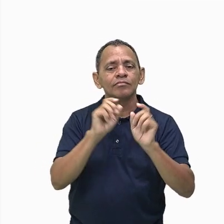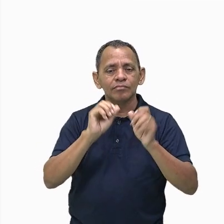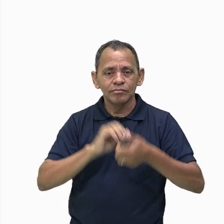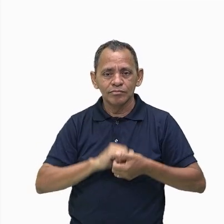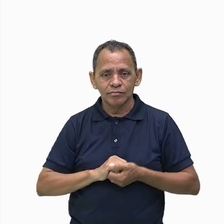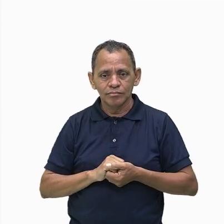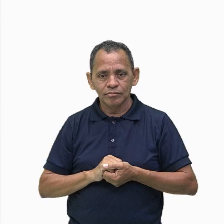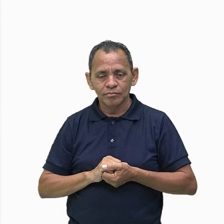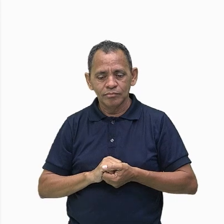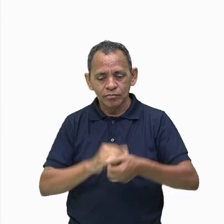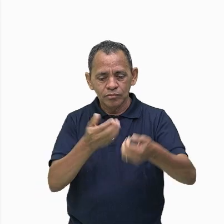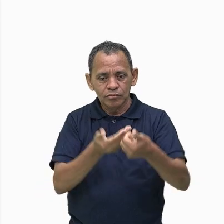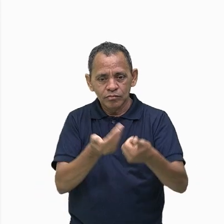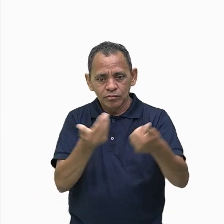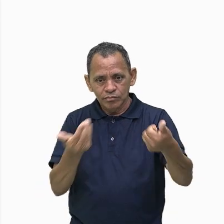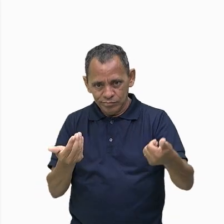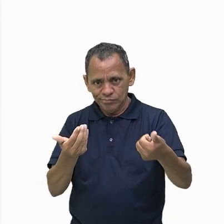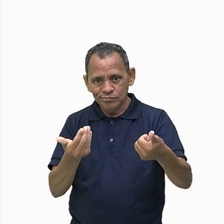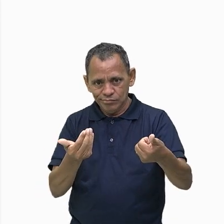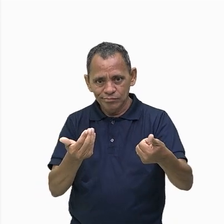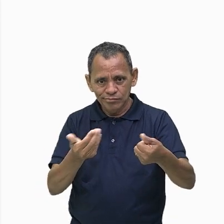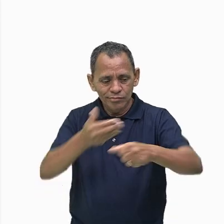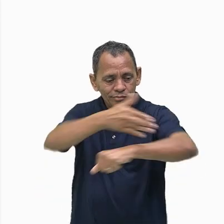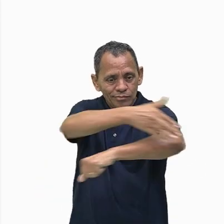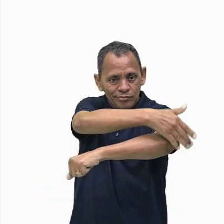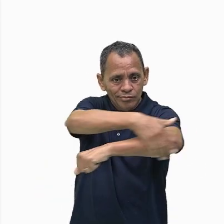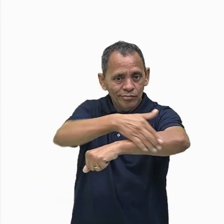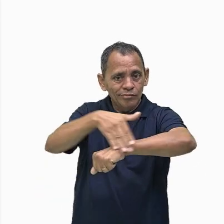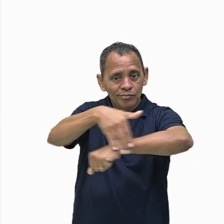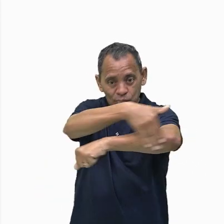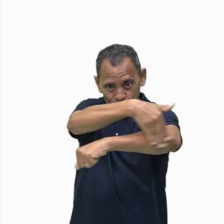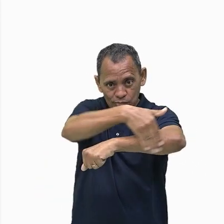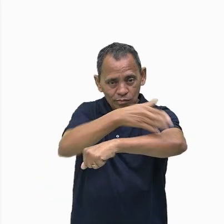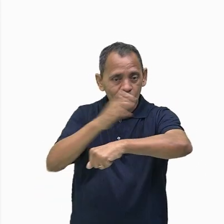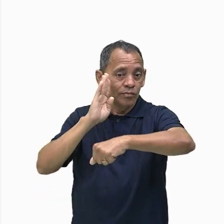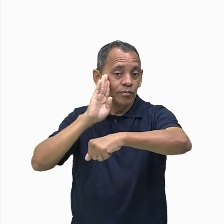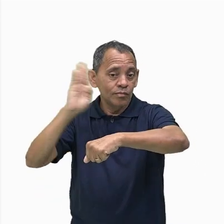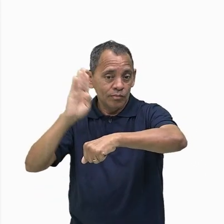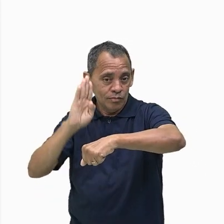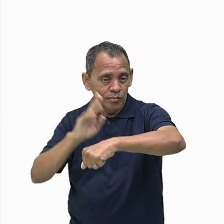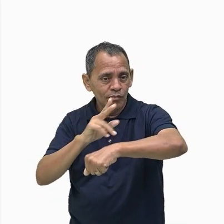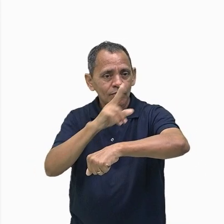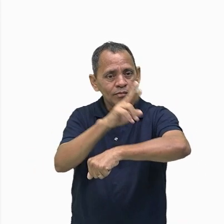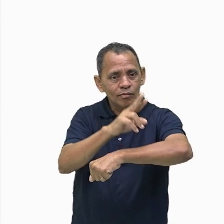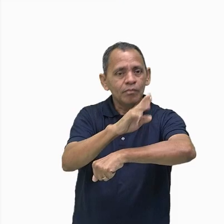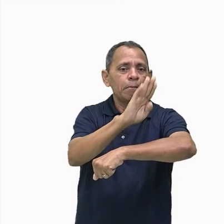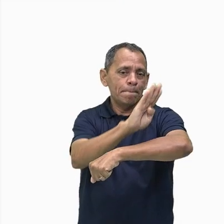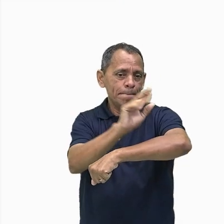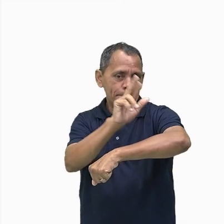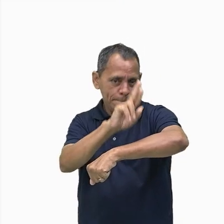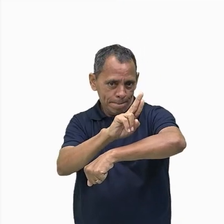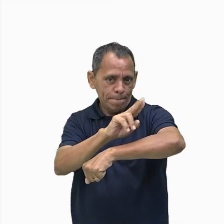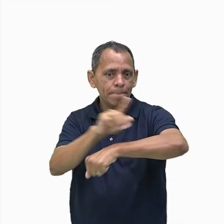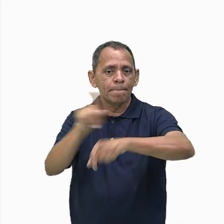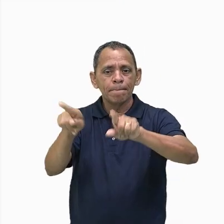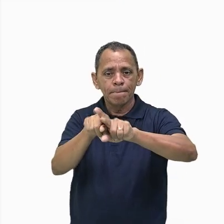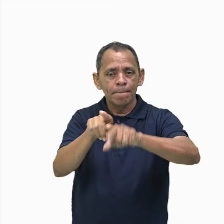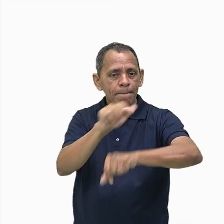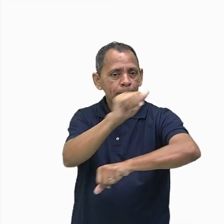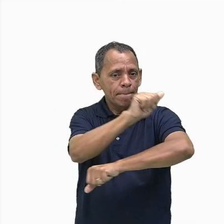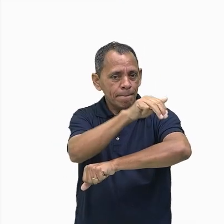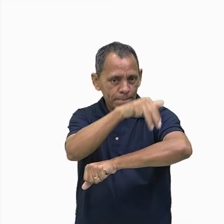estrada principal. Vai ter uma estrada principal ali, ou até mesmo uma rodovia, uma BR, uma AM aqui para a